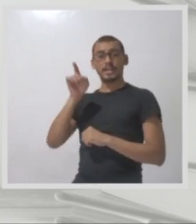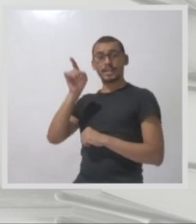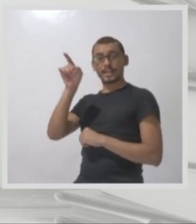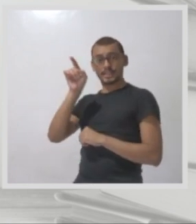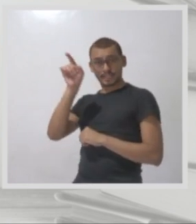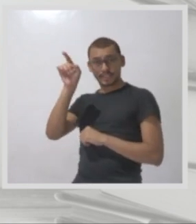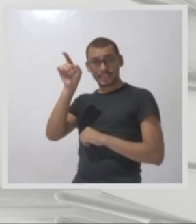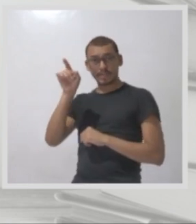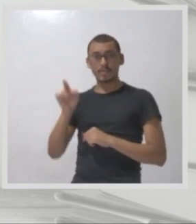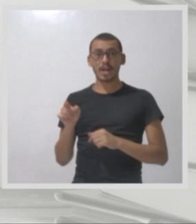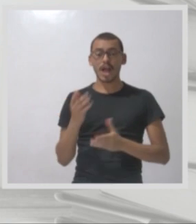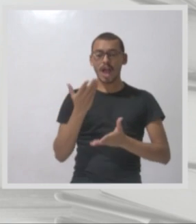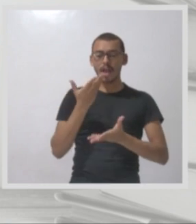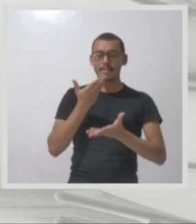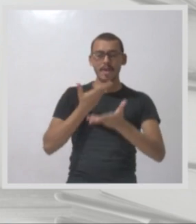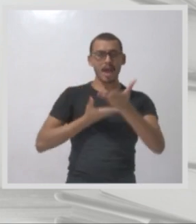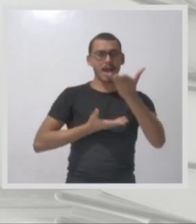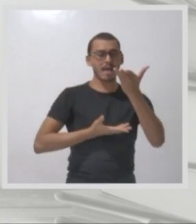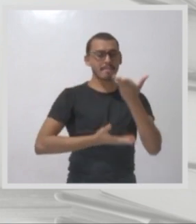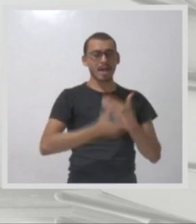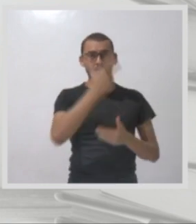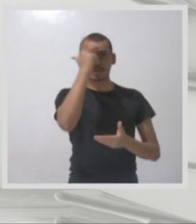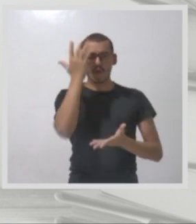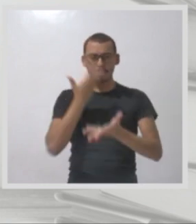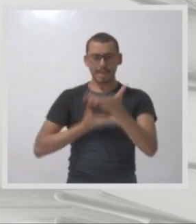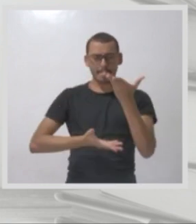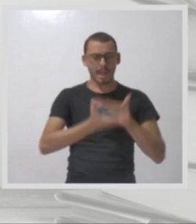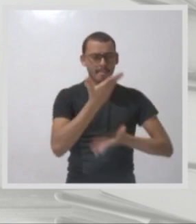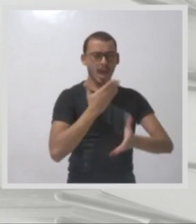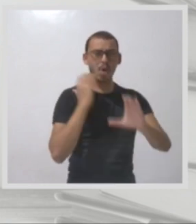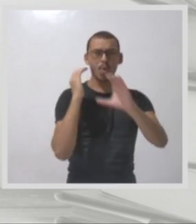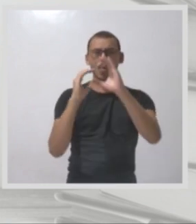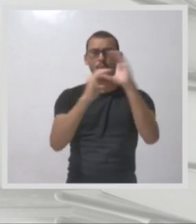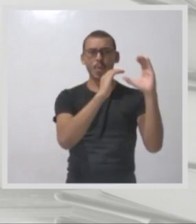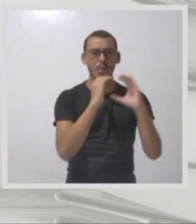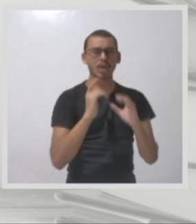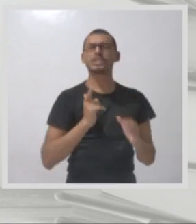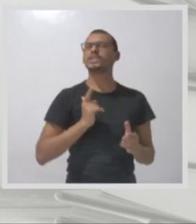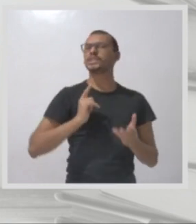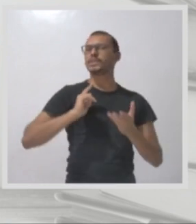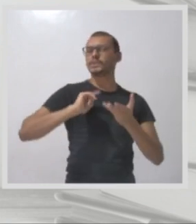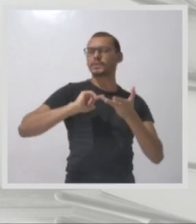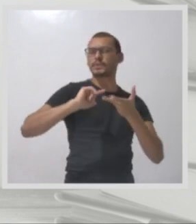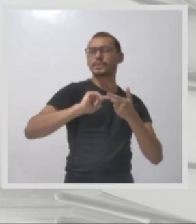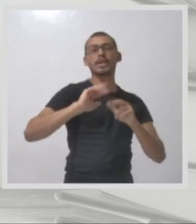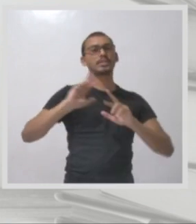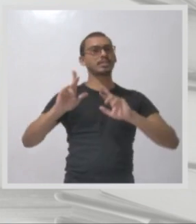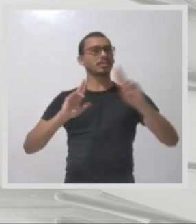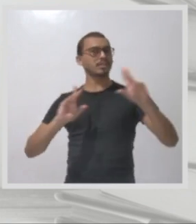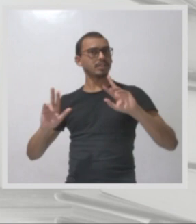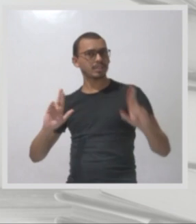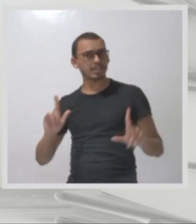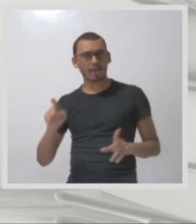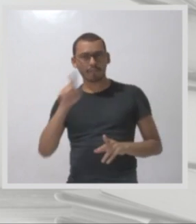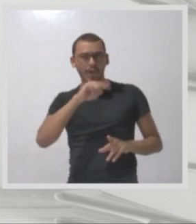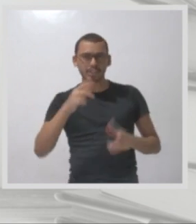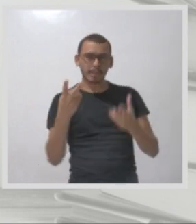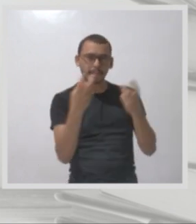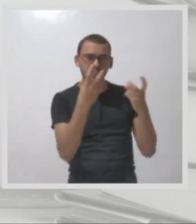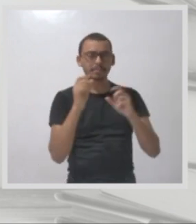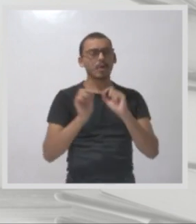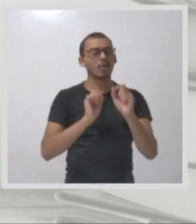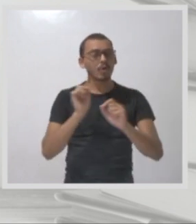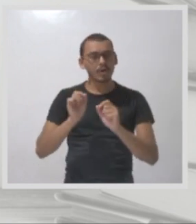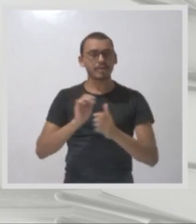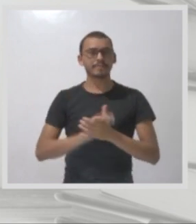pessoas se comunicam, tem mudado bastante. Vocês devem ter entendido ou percebido, né,